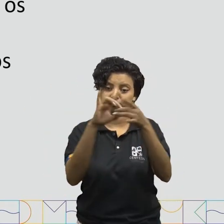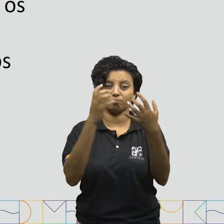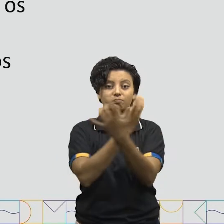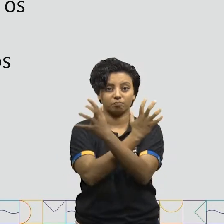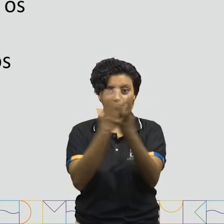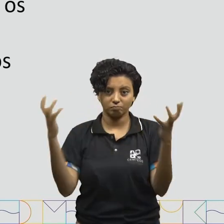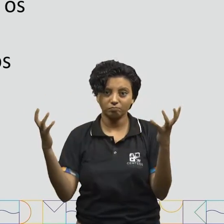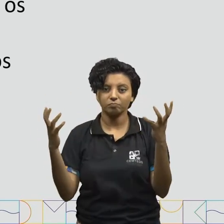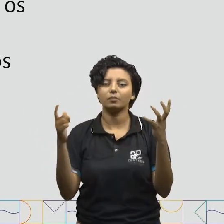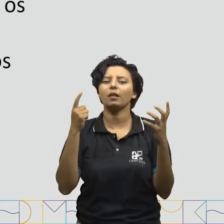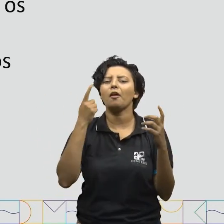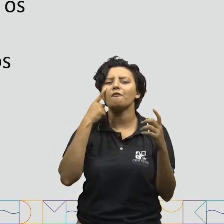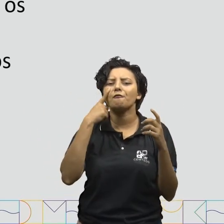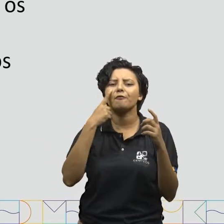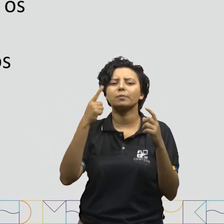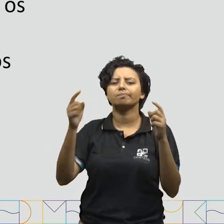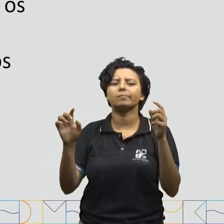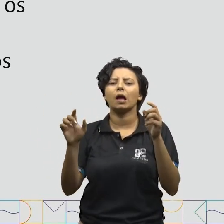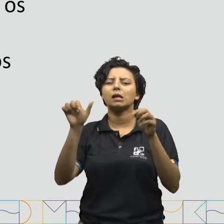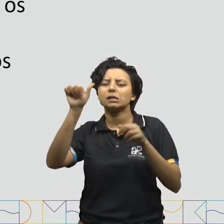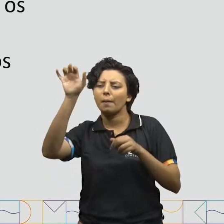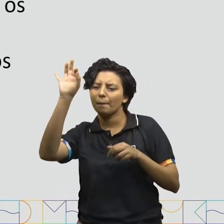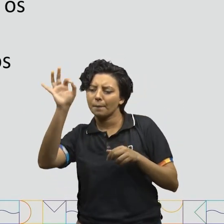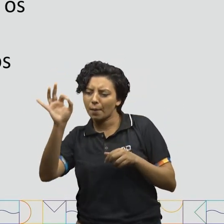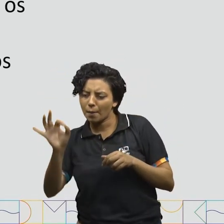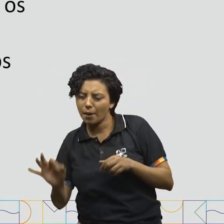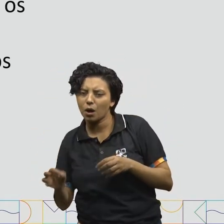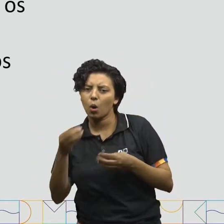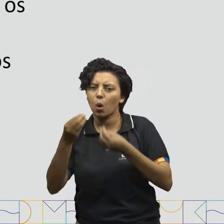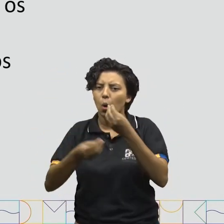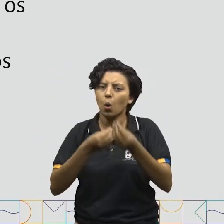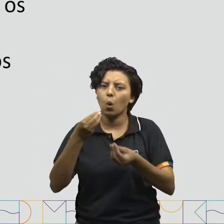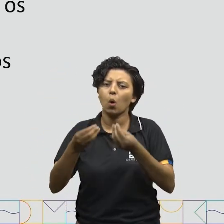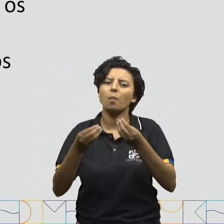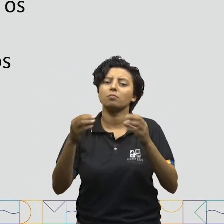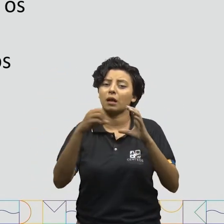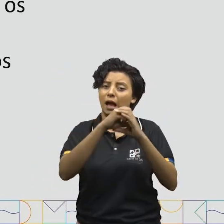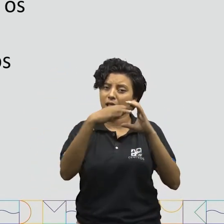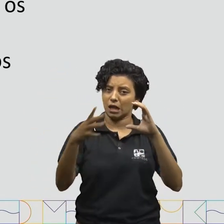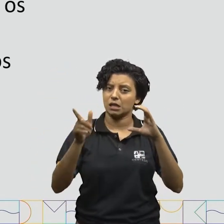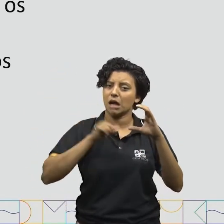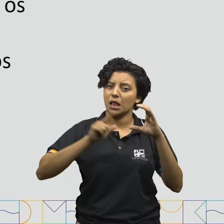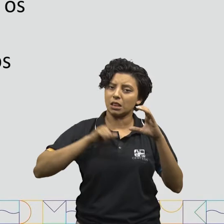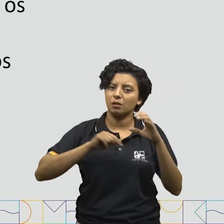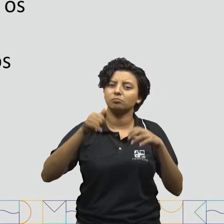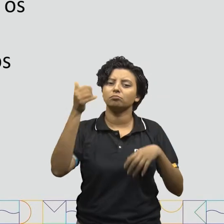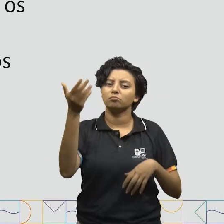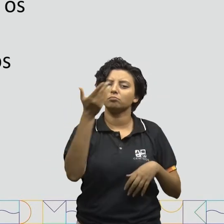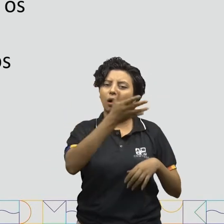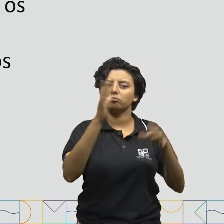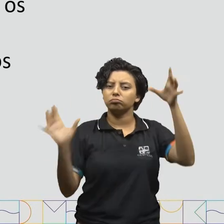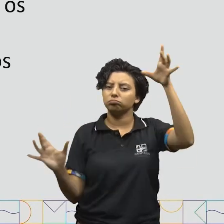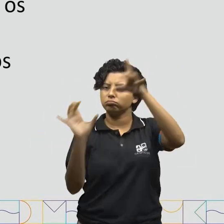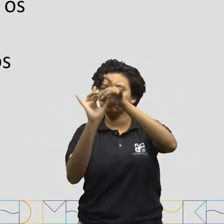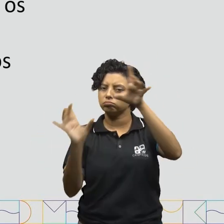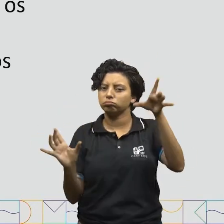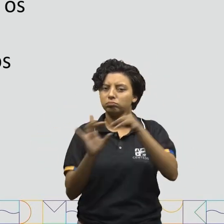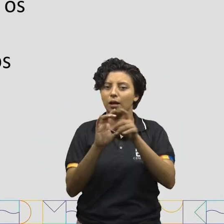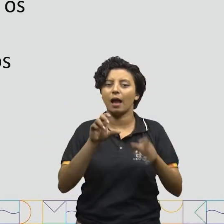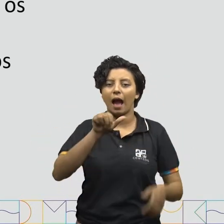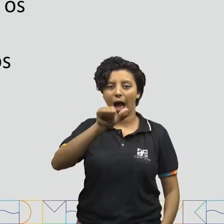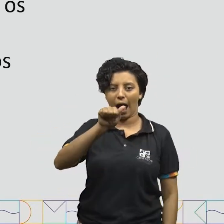natureza. Relacione corretamente as divindades conforme as características abaixo. Letra